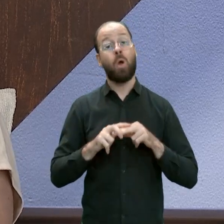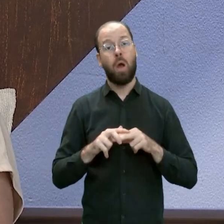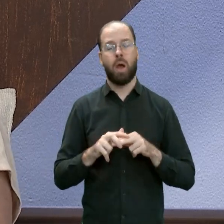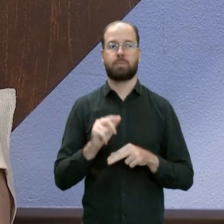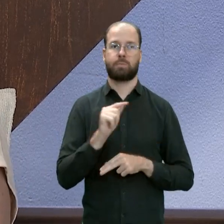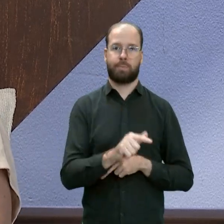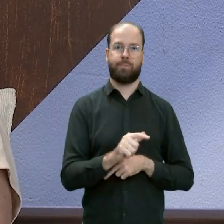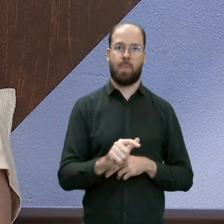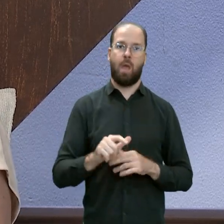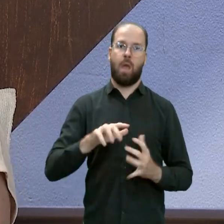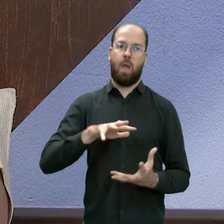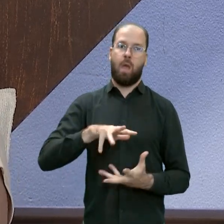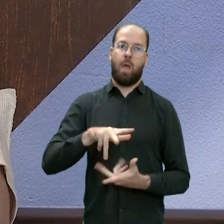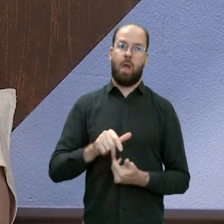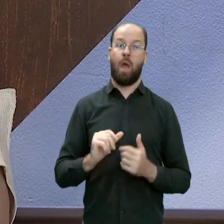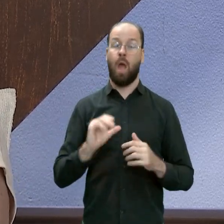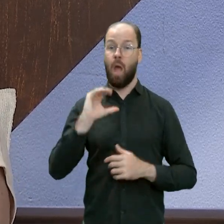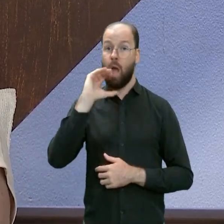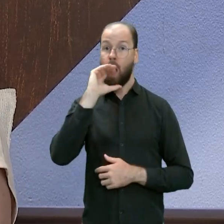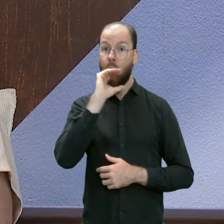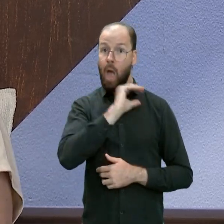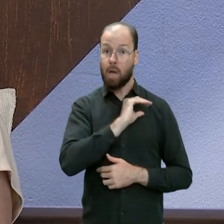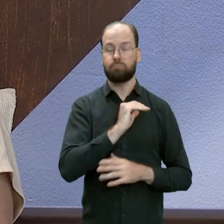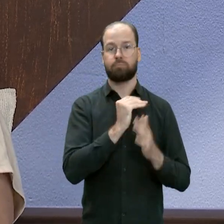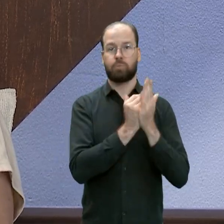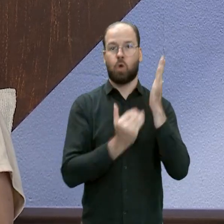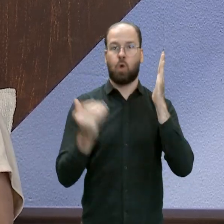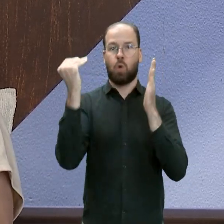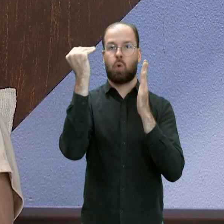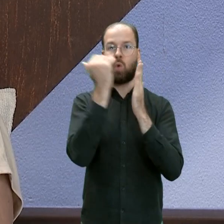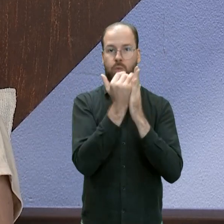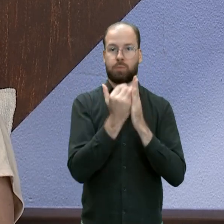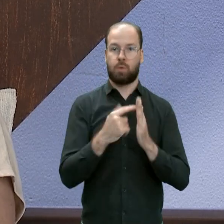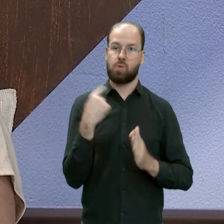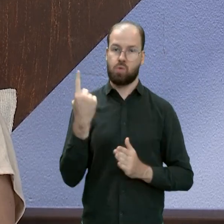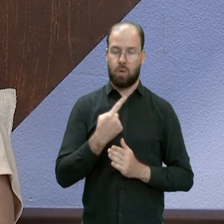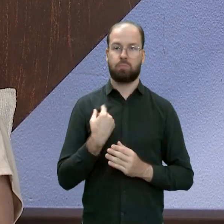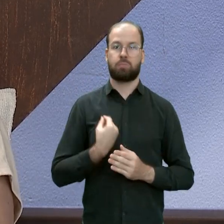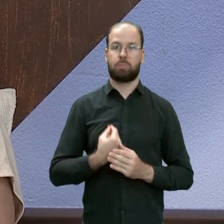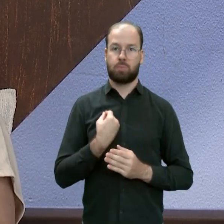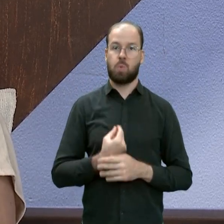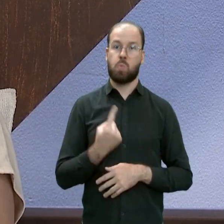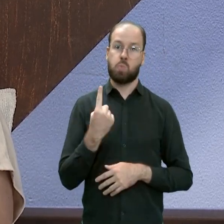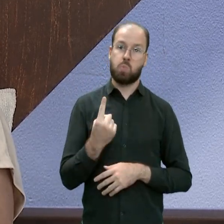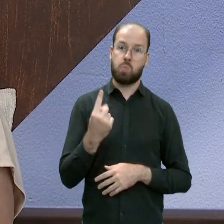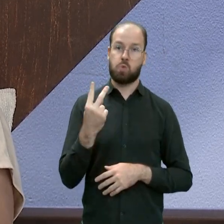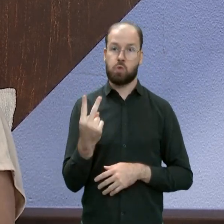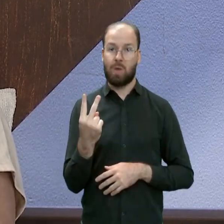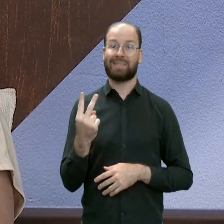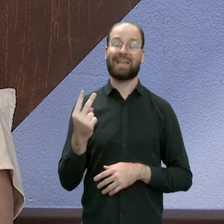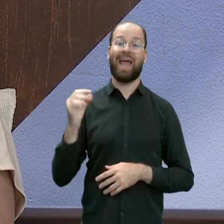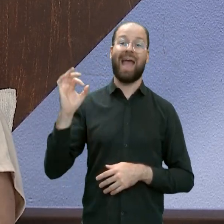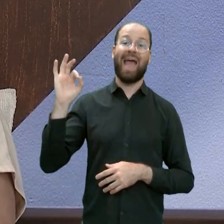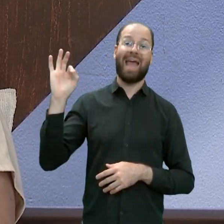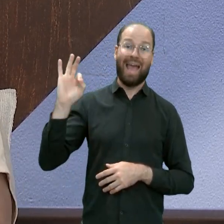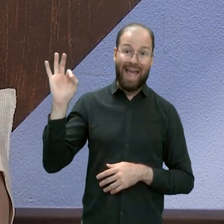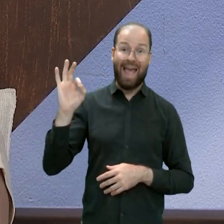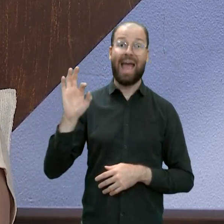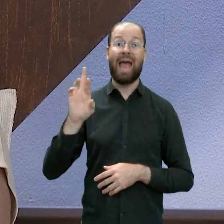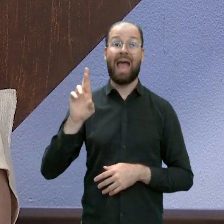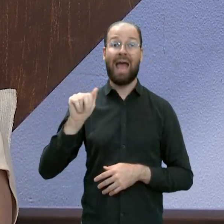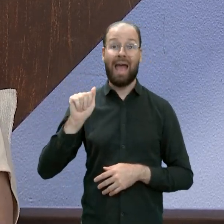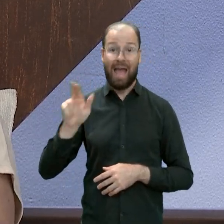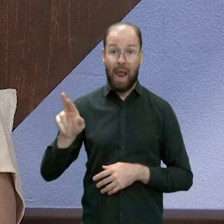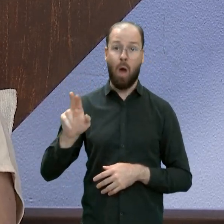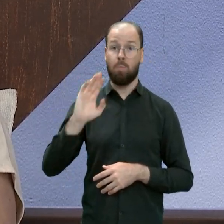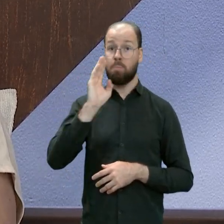padrões de aquecimento que estão muito, né, superiores. A gente está com 1 grau ou 2 graus no Brasil inteiro.